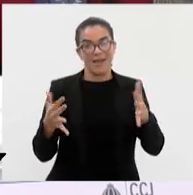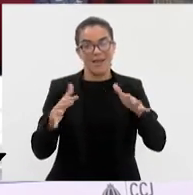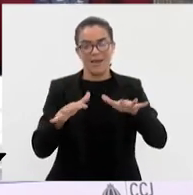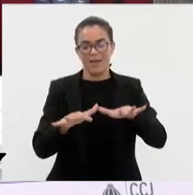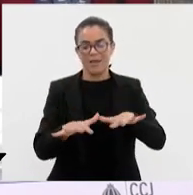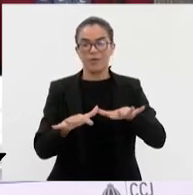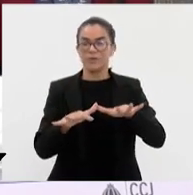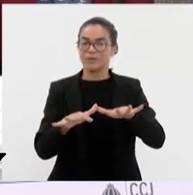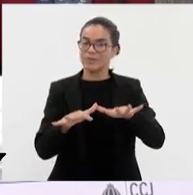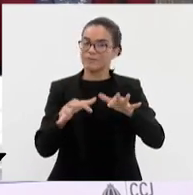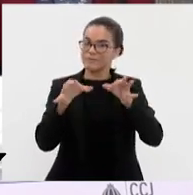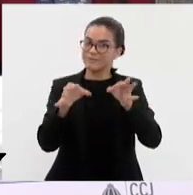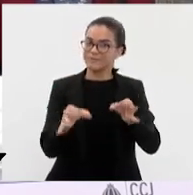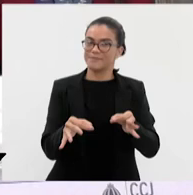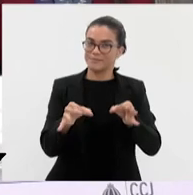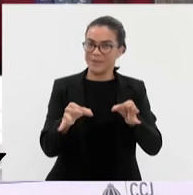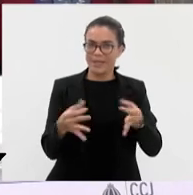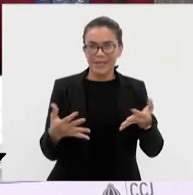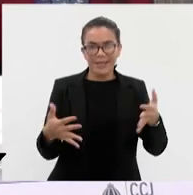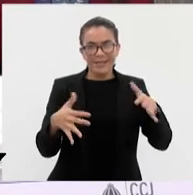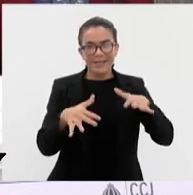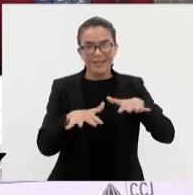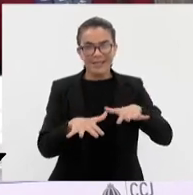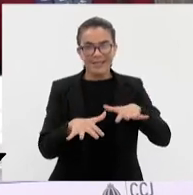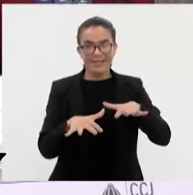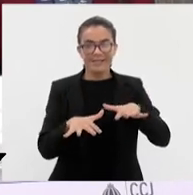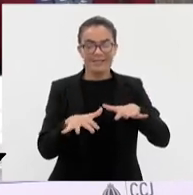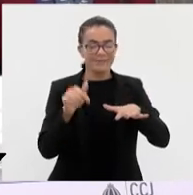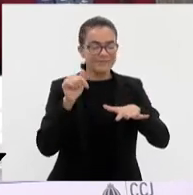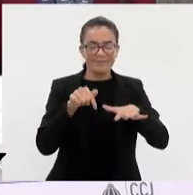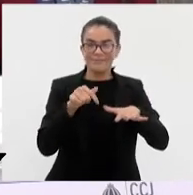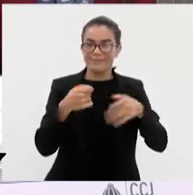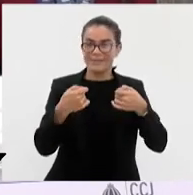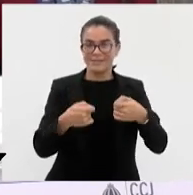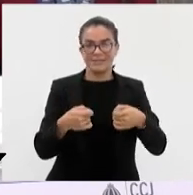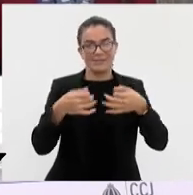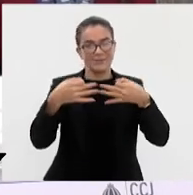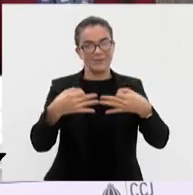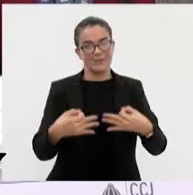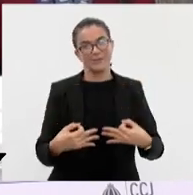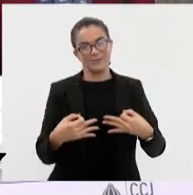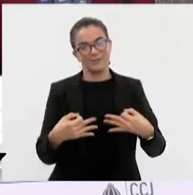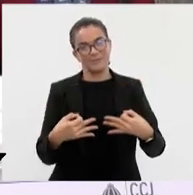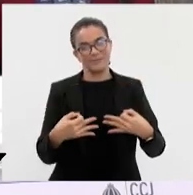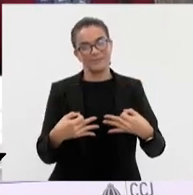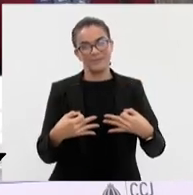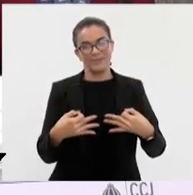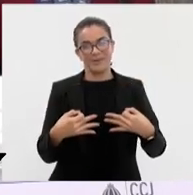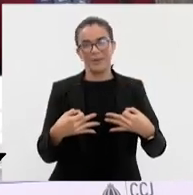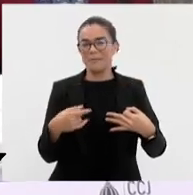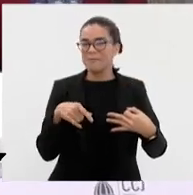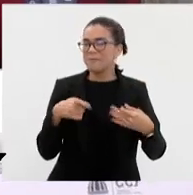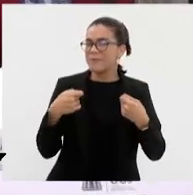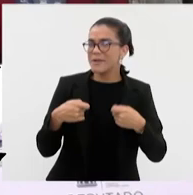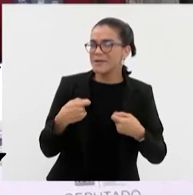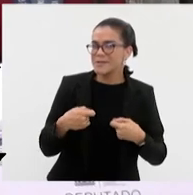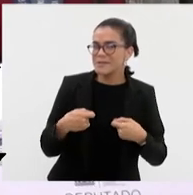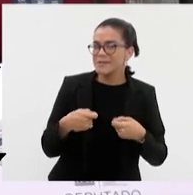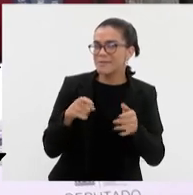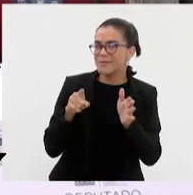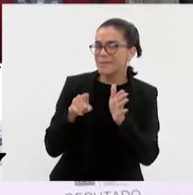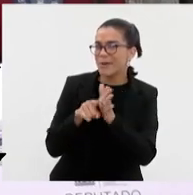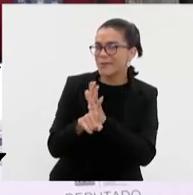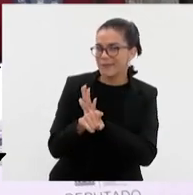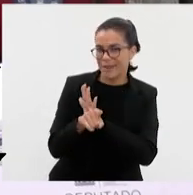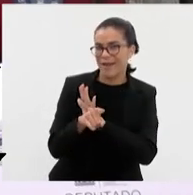inclusão devida. E a inclusão, ela precisa ser justa. E, para ser justo, eu queria fazer apenas uma pergunta,